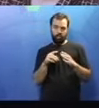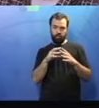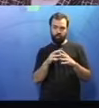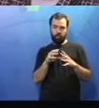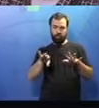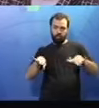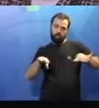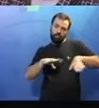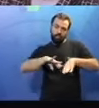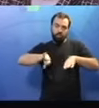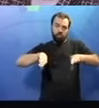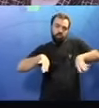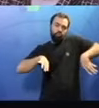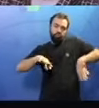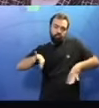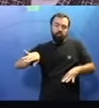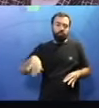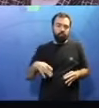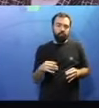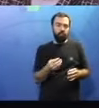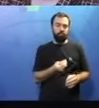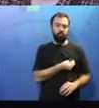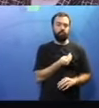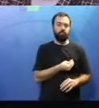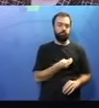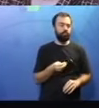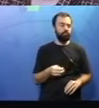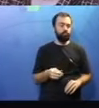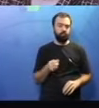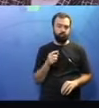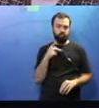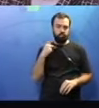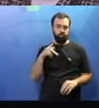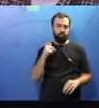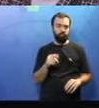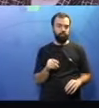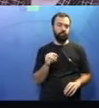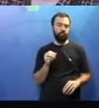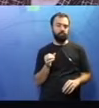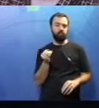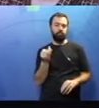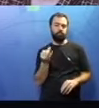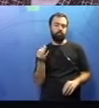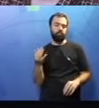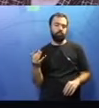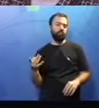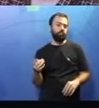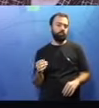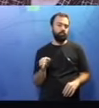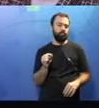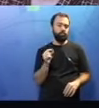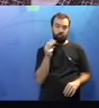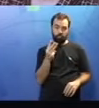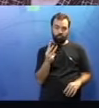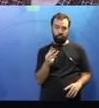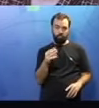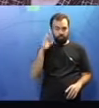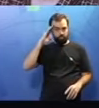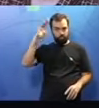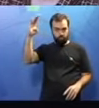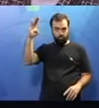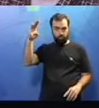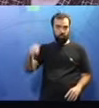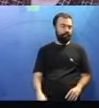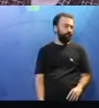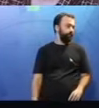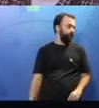hoje. Não dá para falar de todos aqui agora, vou falar de alguns, separei talvez 3 cientistas e um